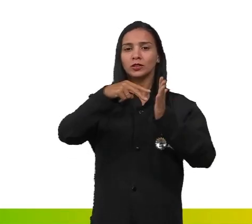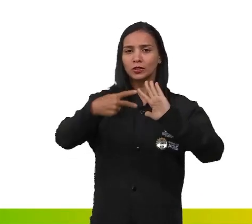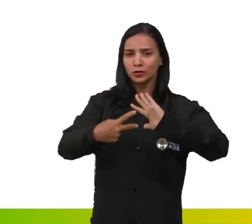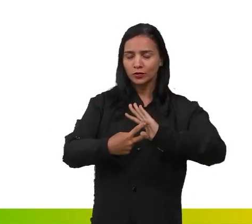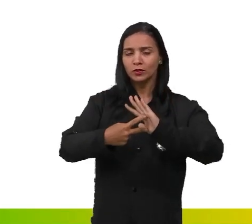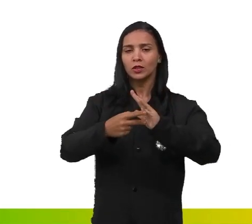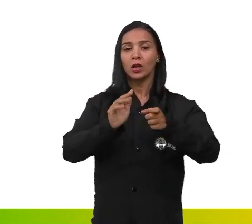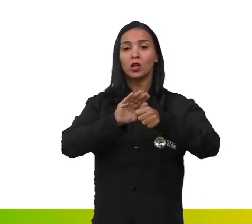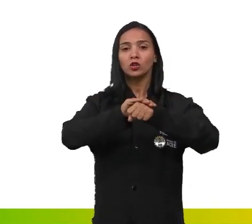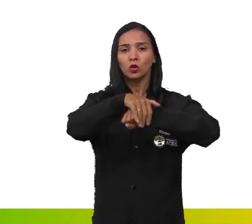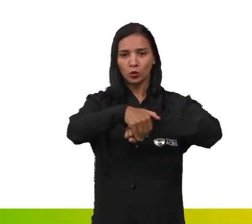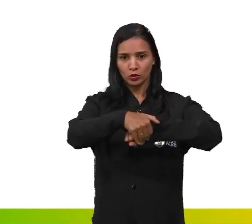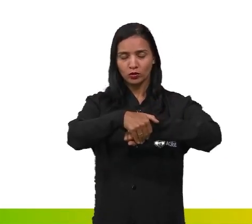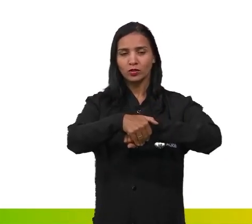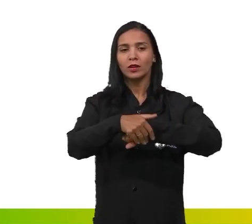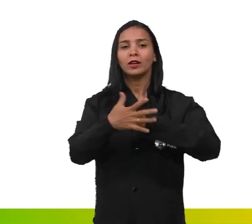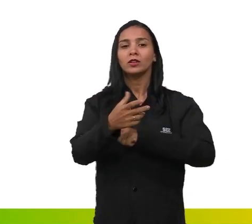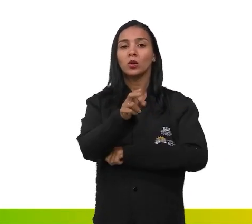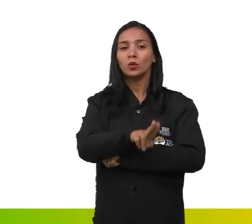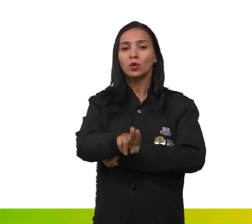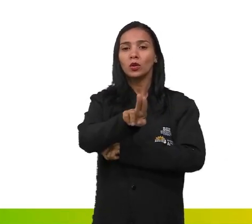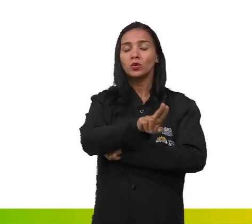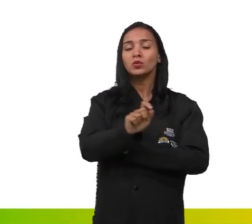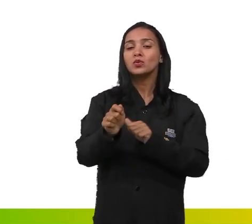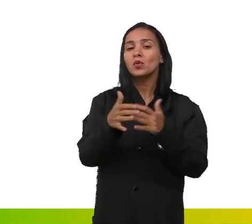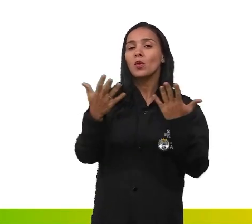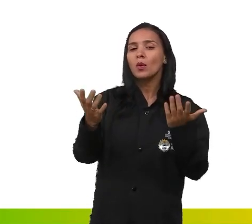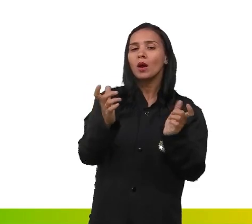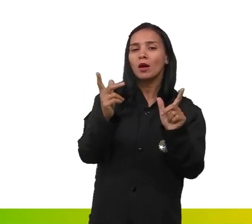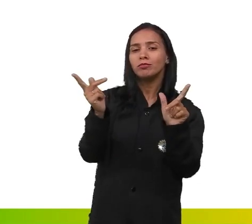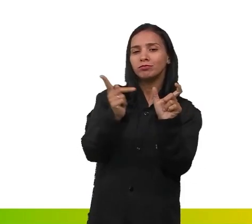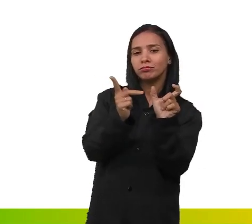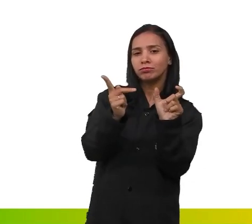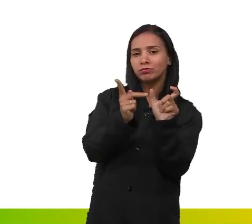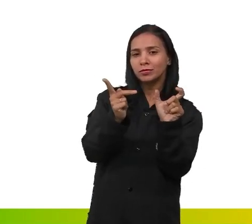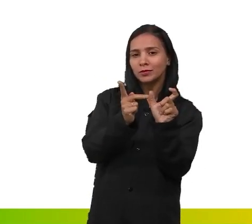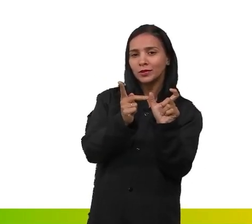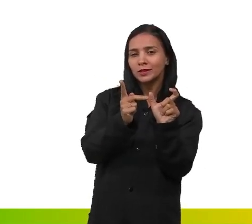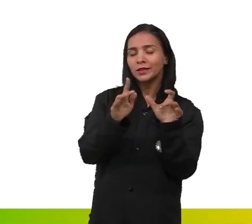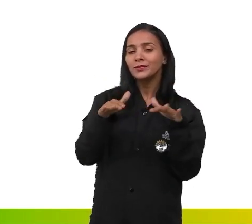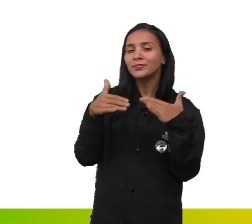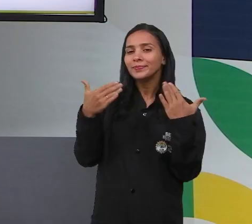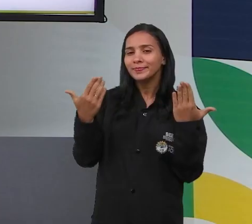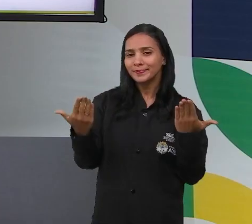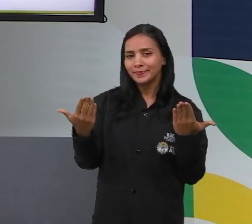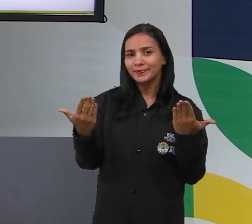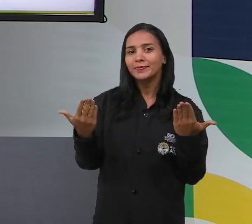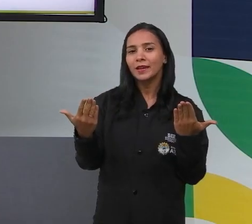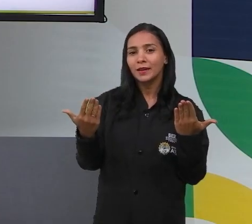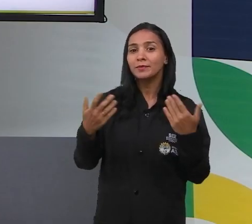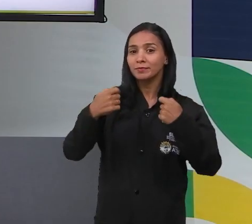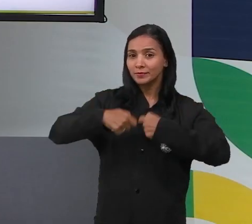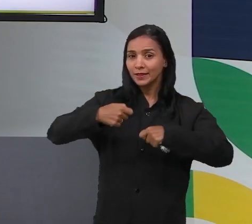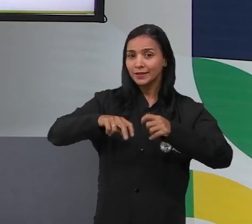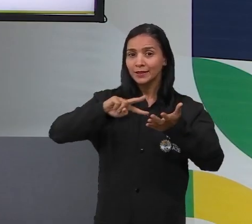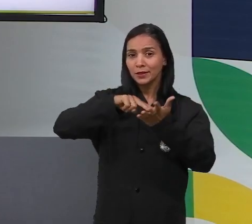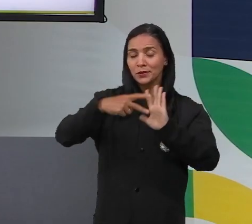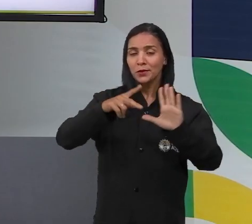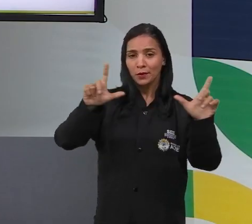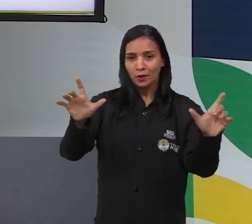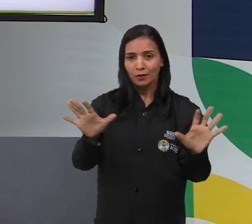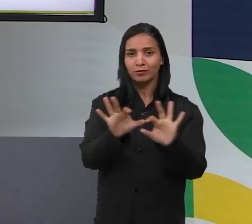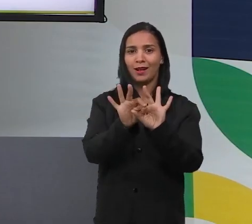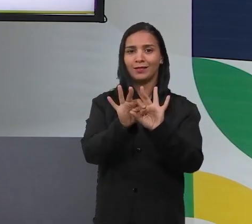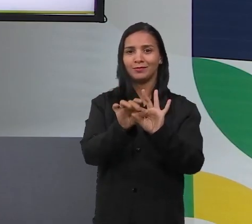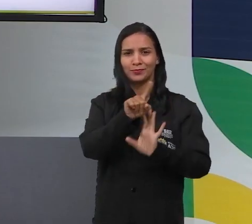preposição in, on ou at que se encaixaria perfeitamente na frase para fazer sentido? Você em casa